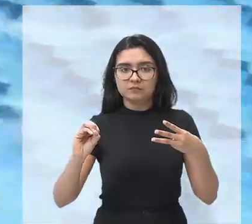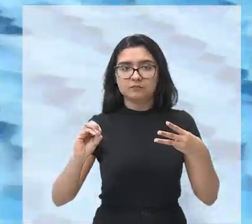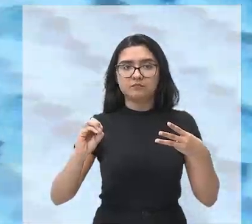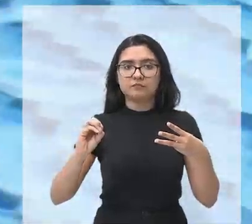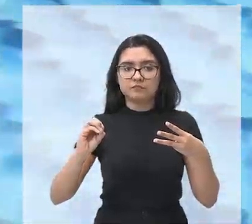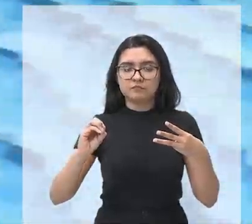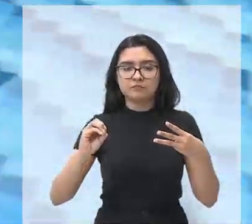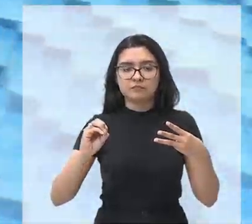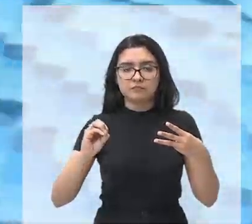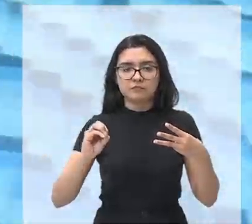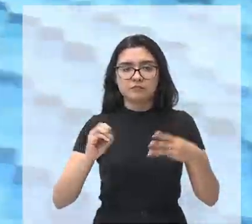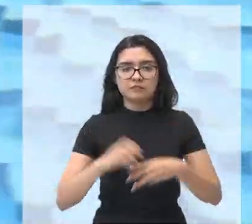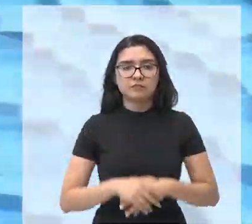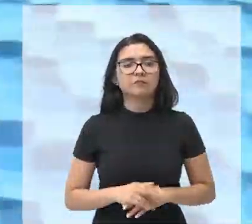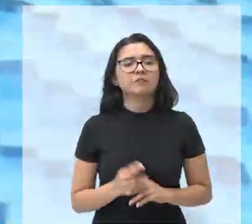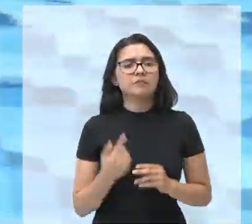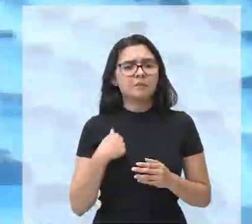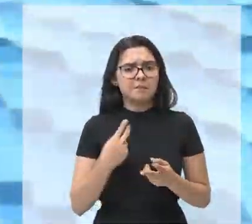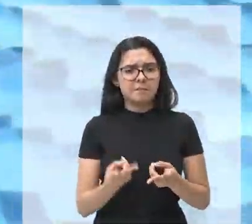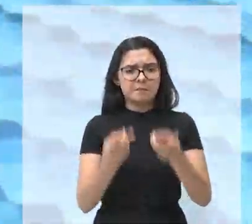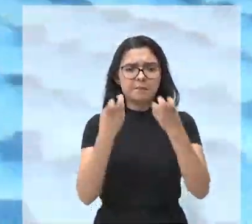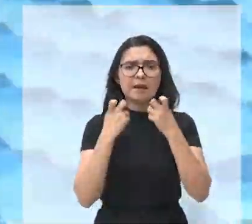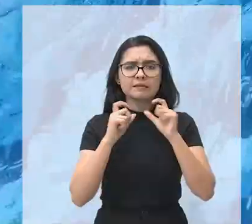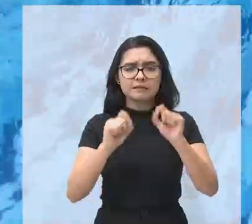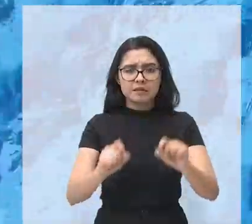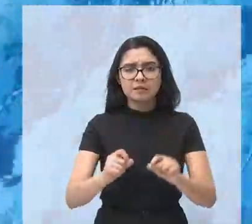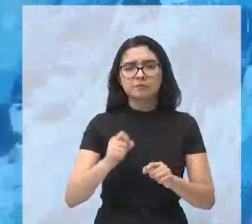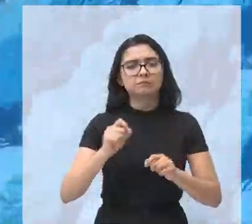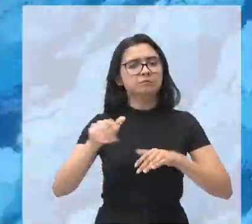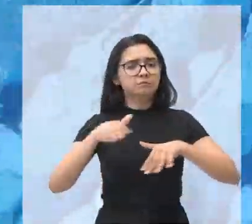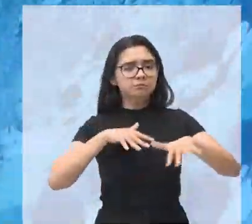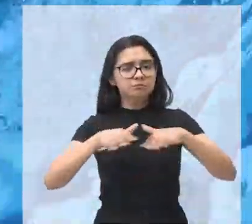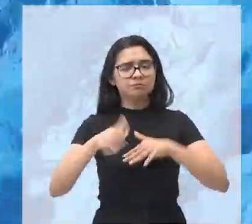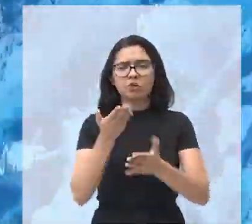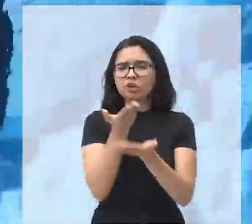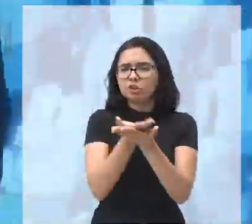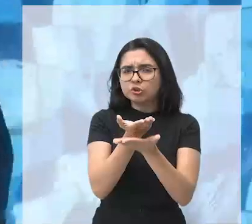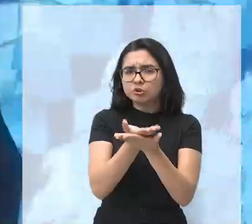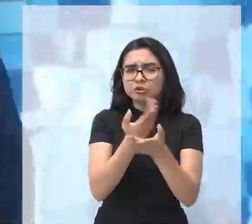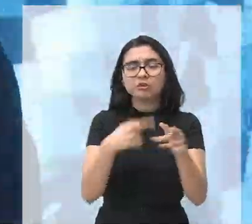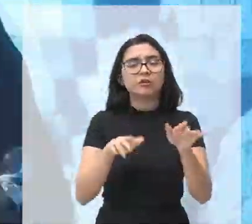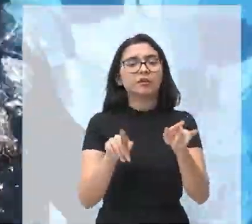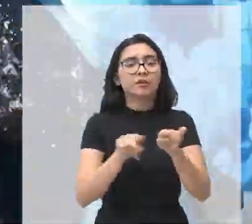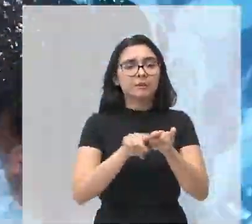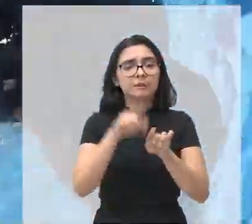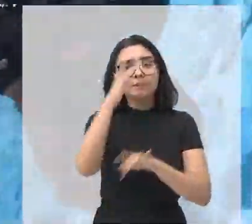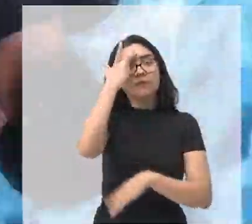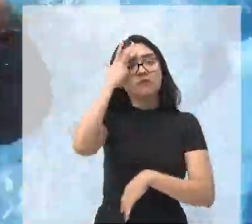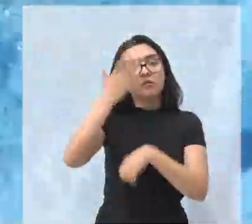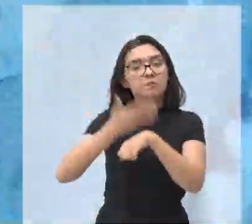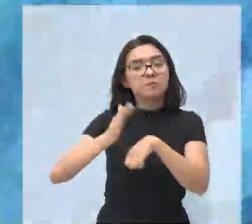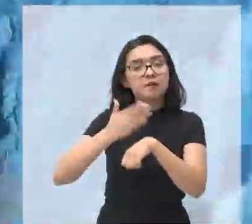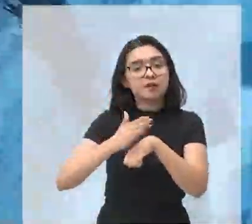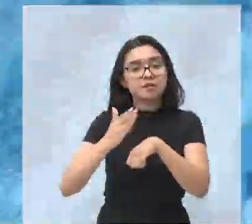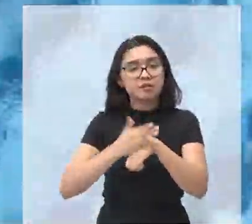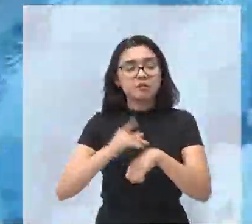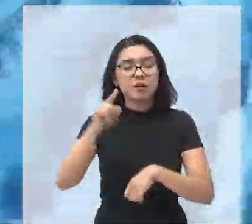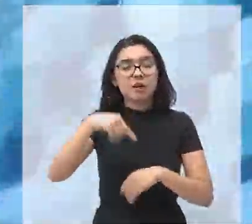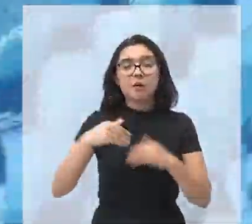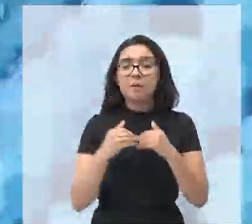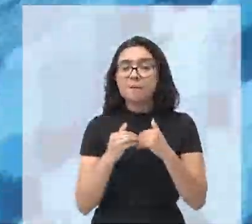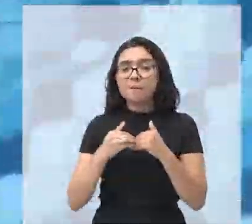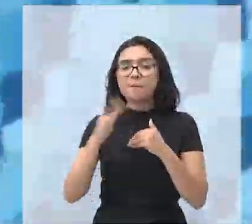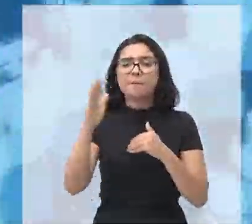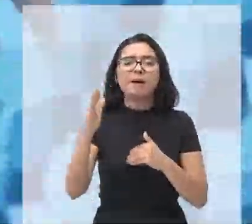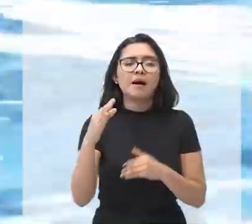nado peito, de acordo com muitos estudiosos e praticantes do nado peito, ele é um dos